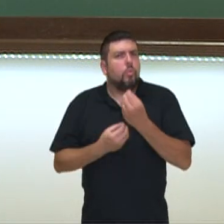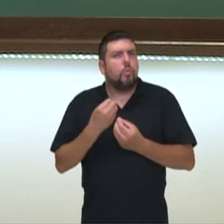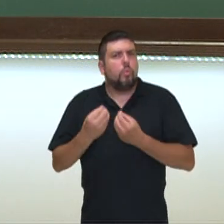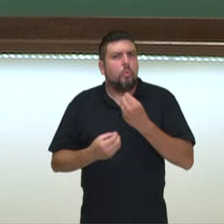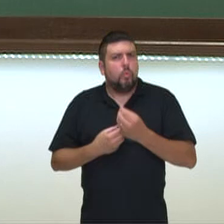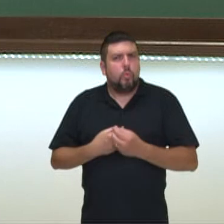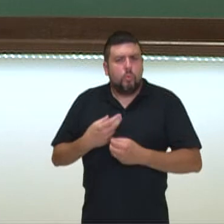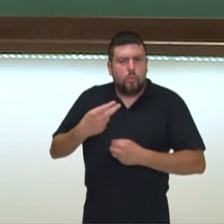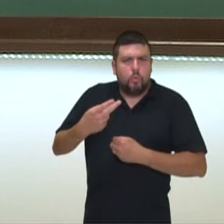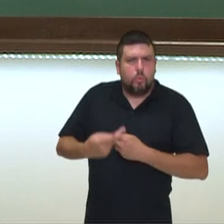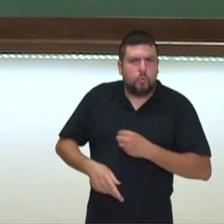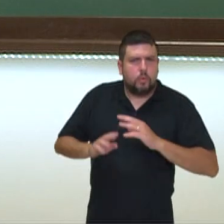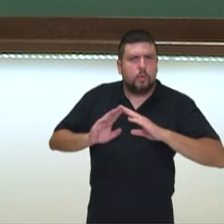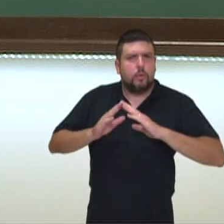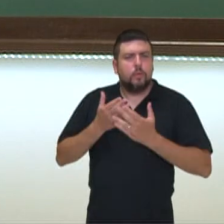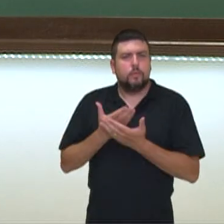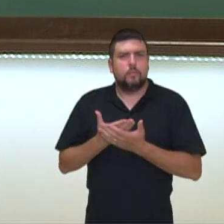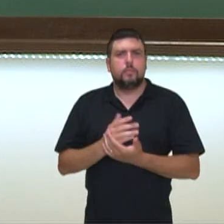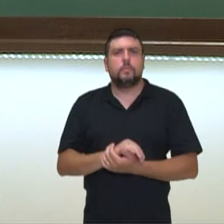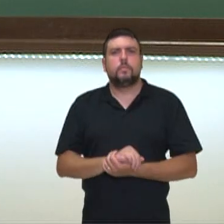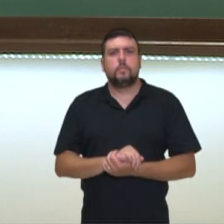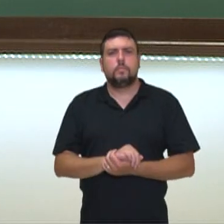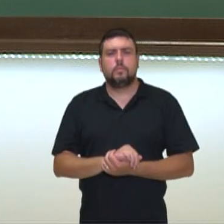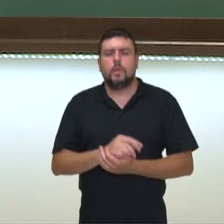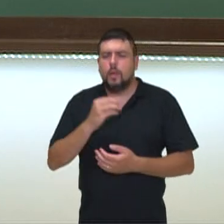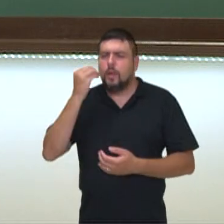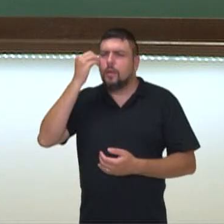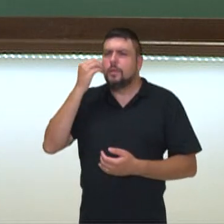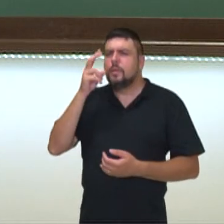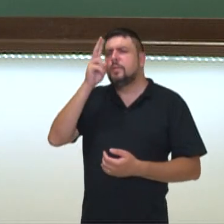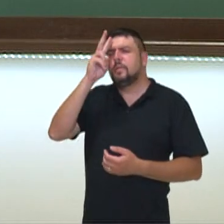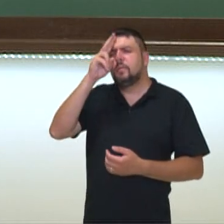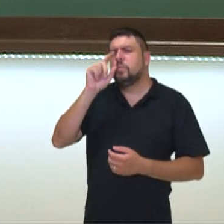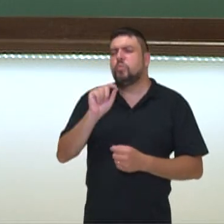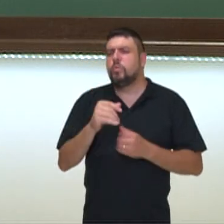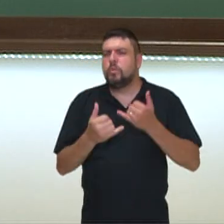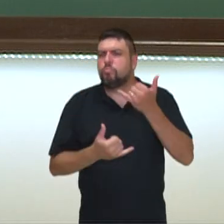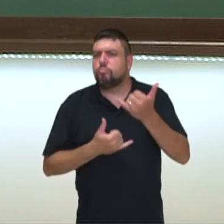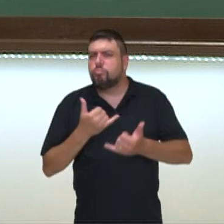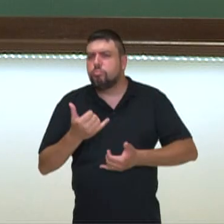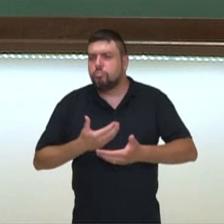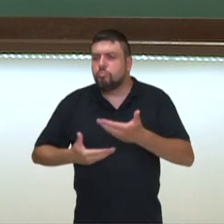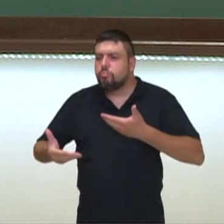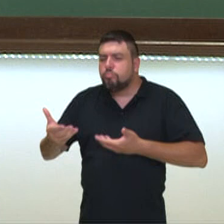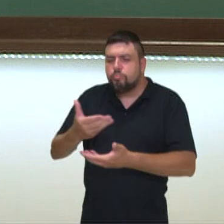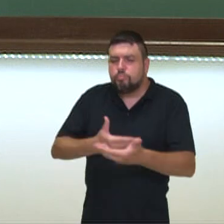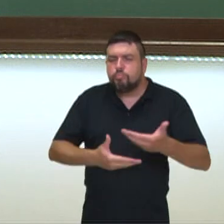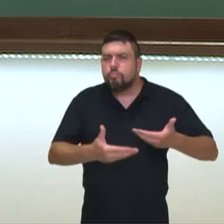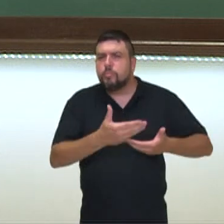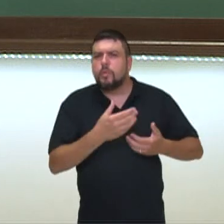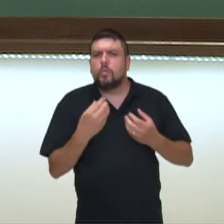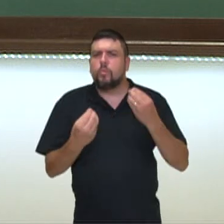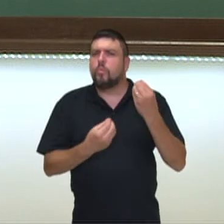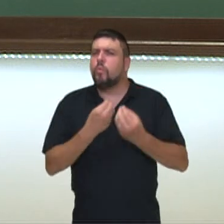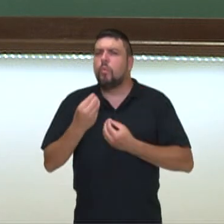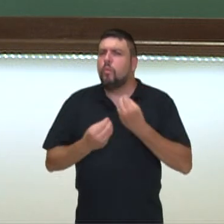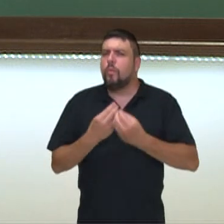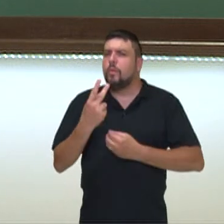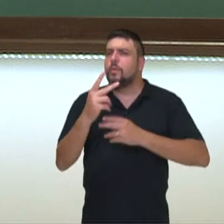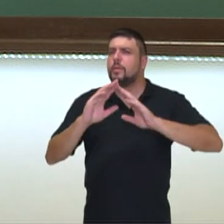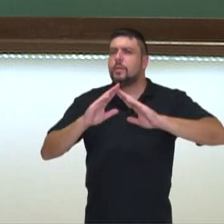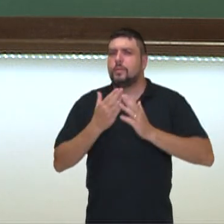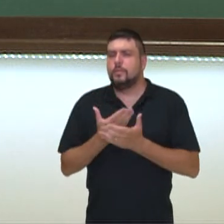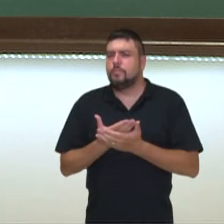escola, né? Tentem relembrar como que os jogos cooperativos são trabalhados na sua escola, certo?